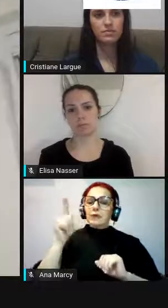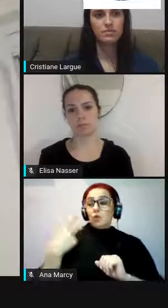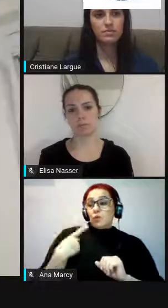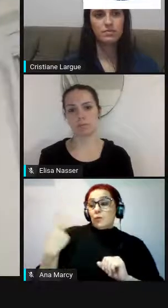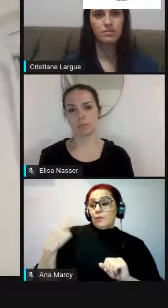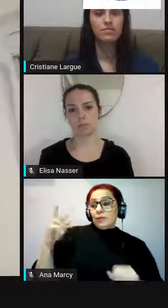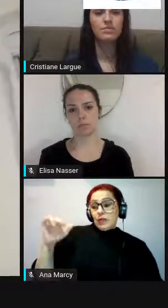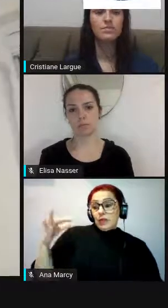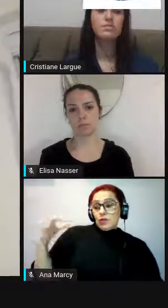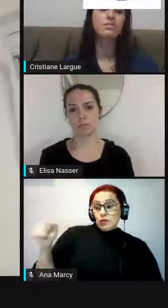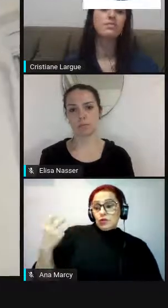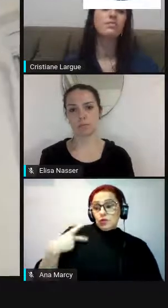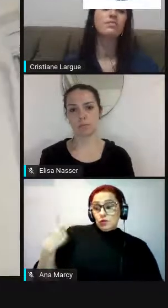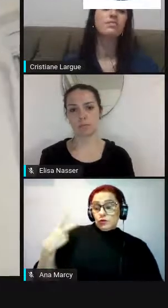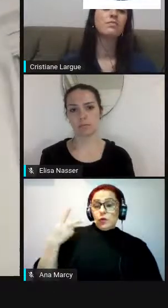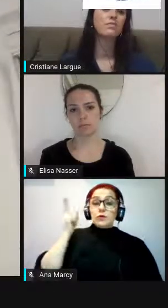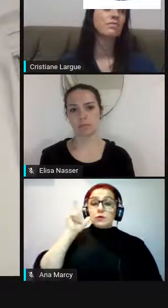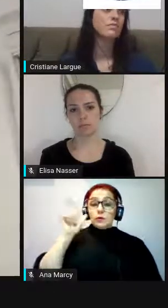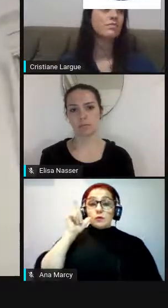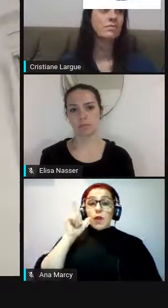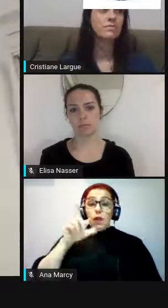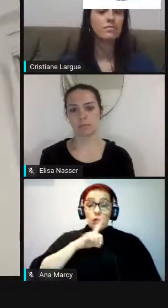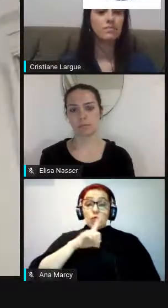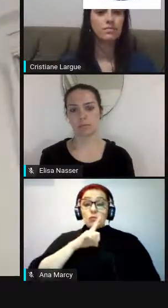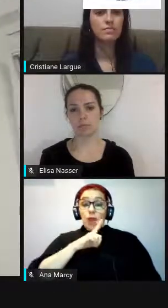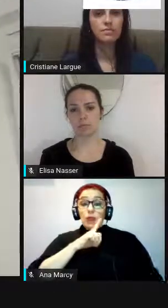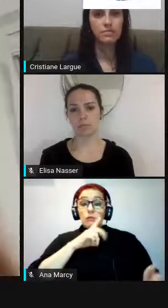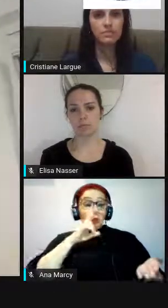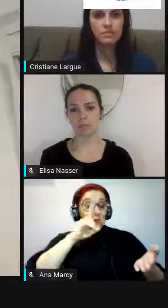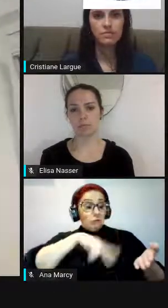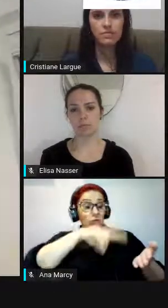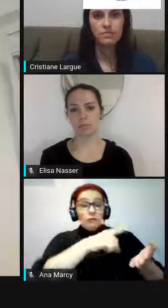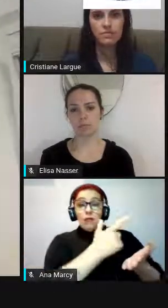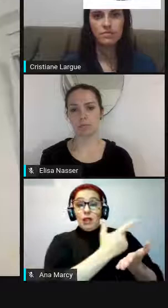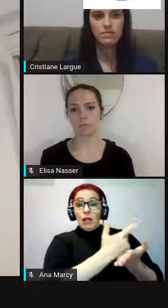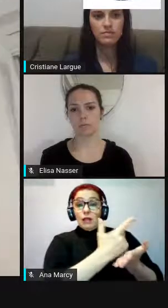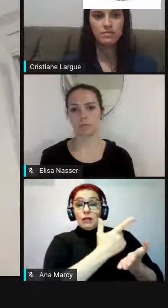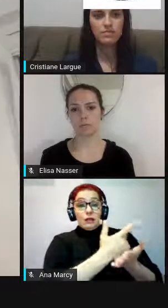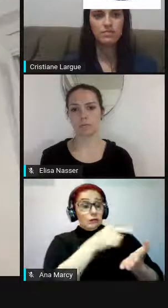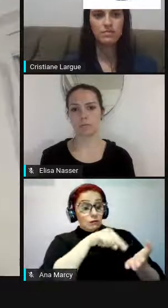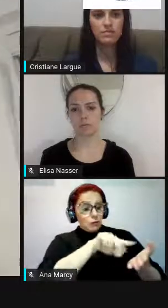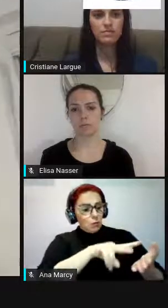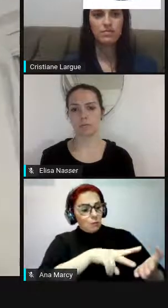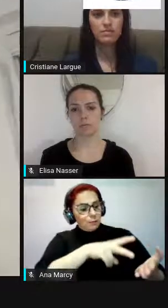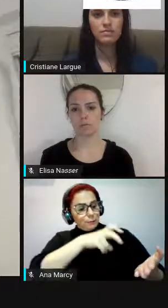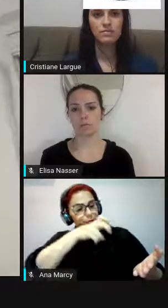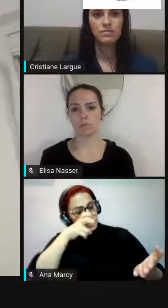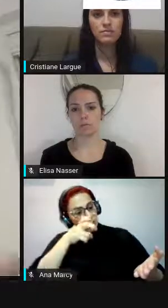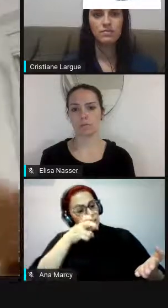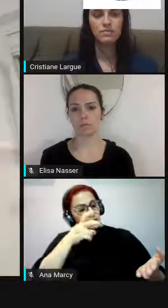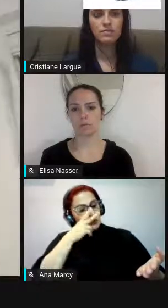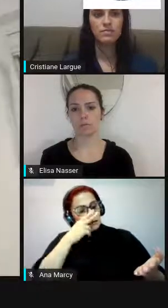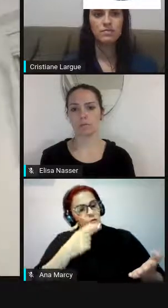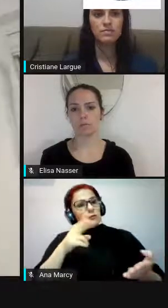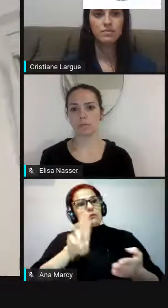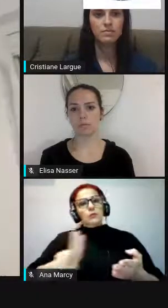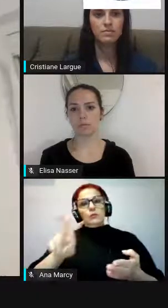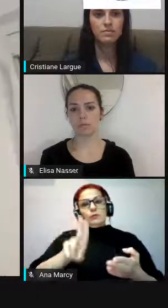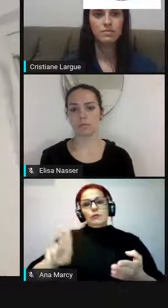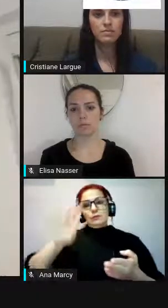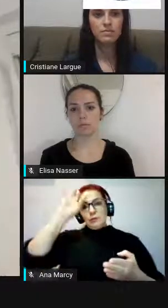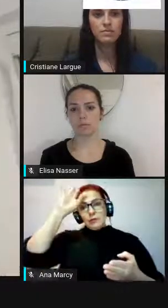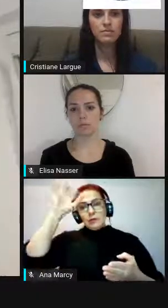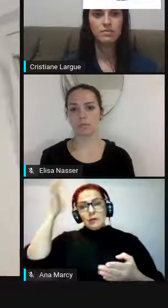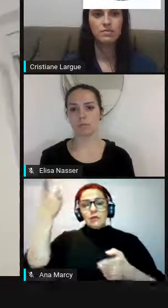morcegos que na verdade é um método que tem na na literatura A única diferença que a gente colocou ele entrar em prática mesmo né pela necessidade de